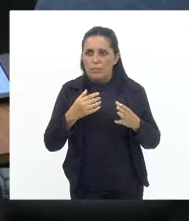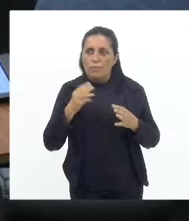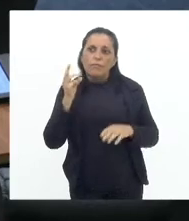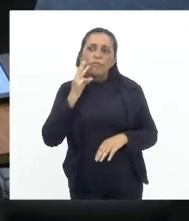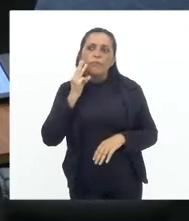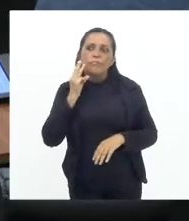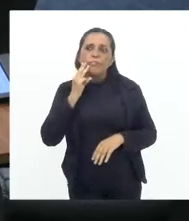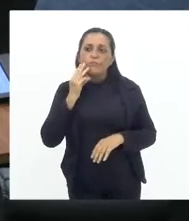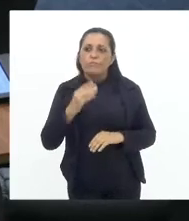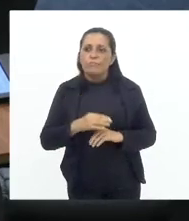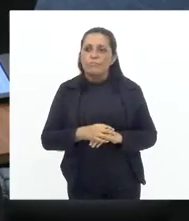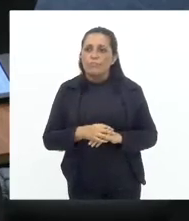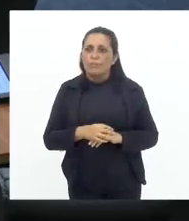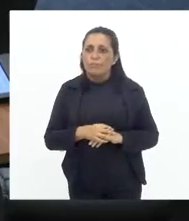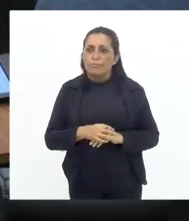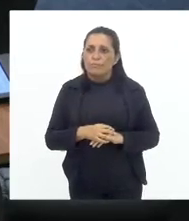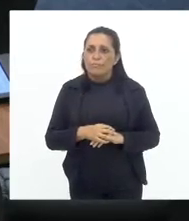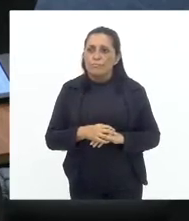Carneiro